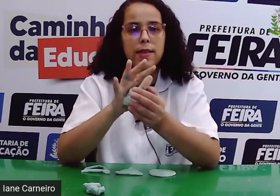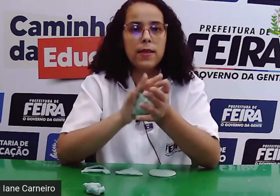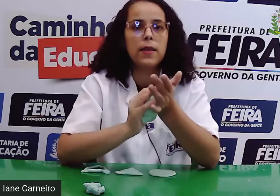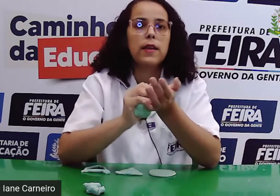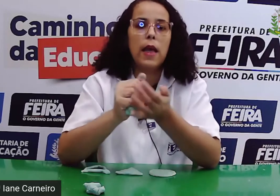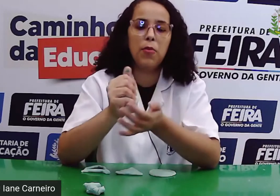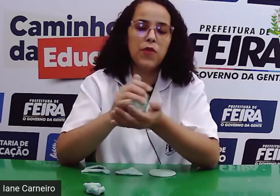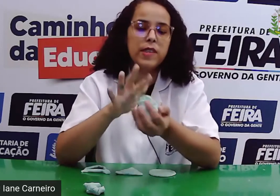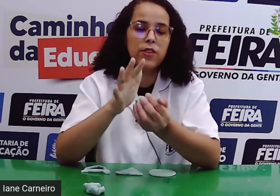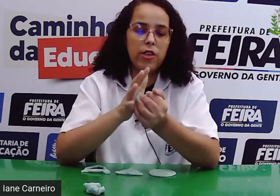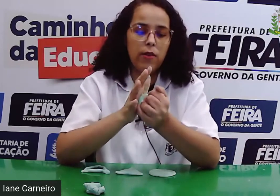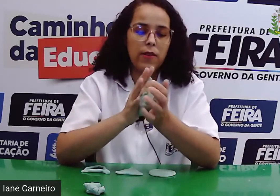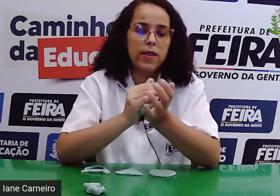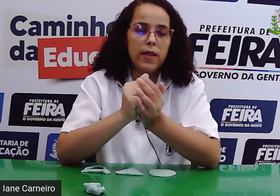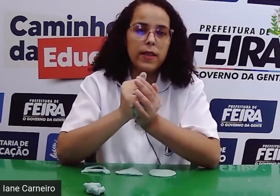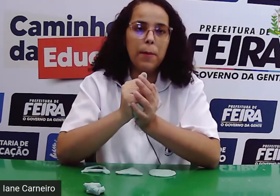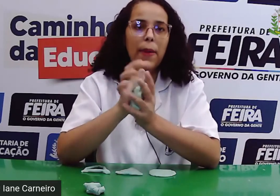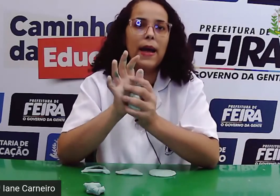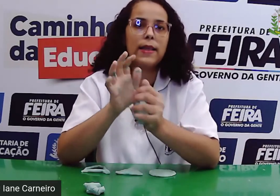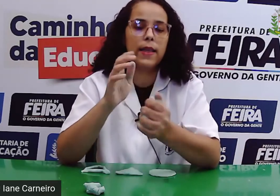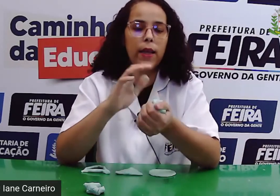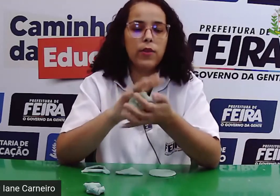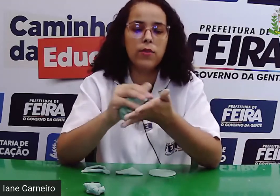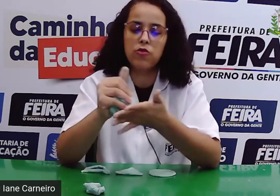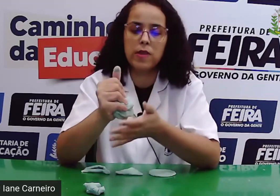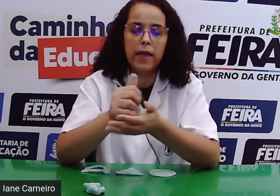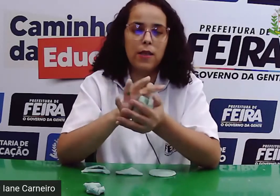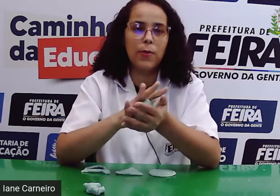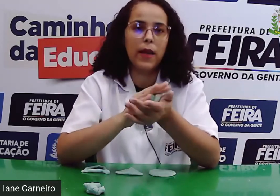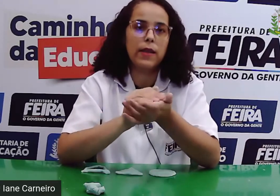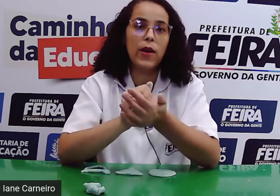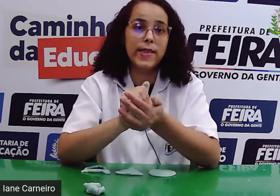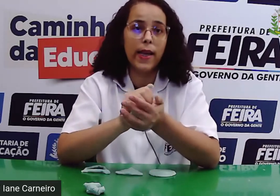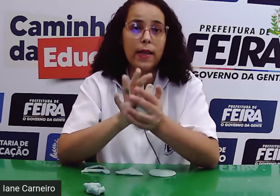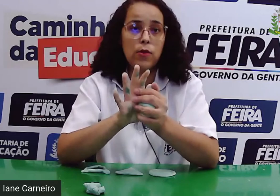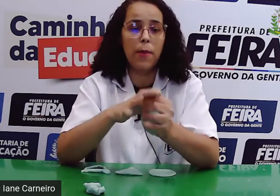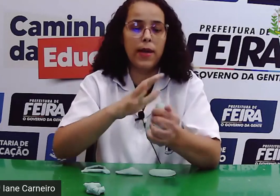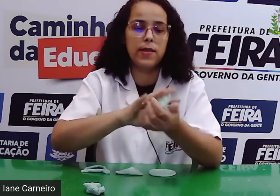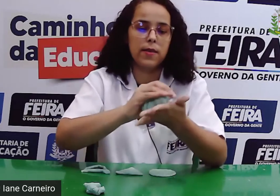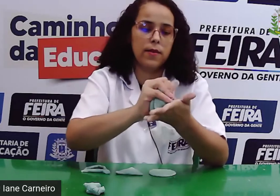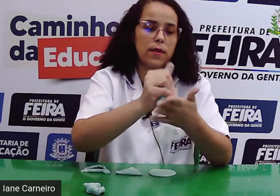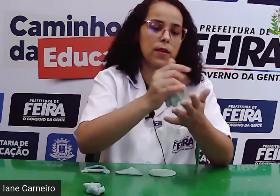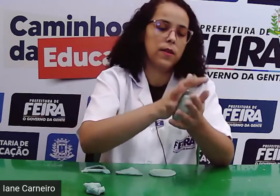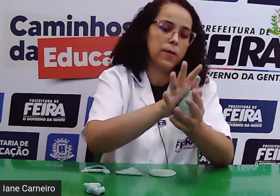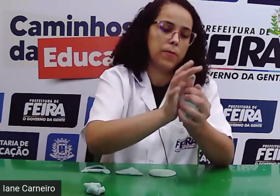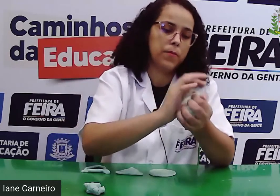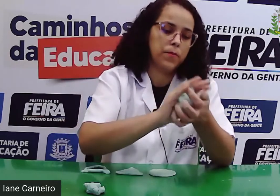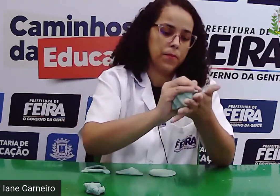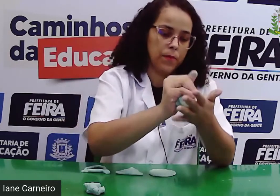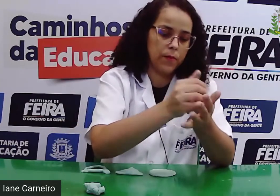Em casa, é bom você deixar numa vasilhinha tampada, né, ou dentro de um saquinho para não ressecar a sua massa.